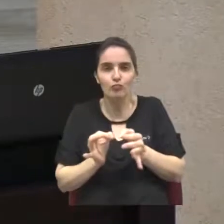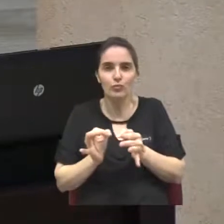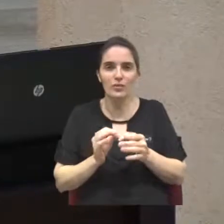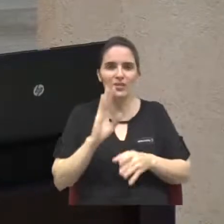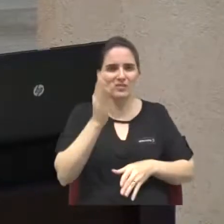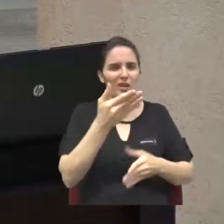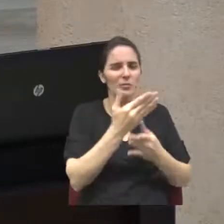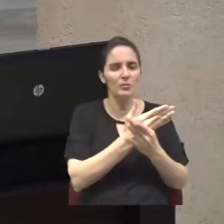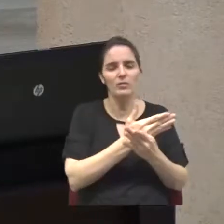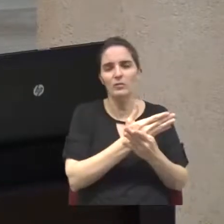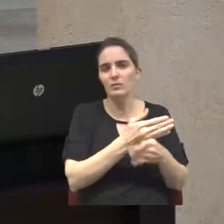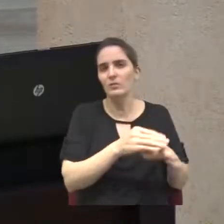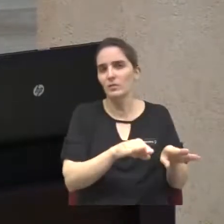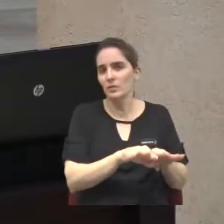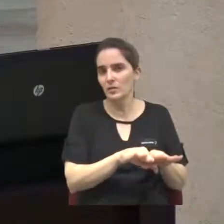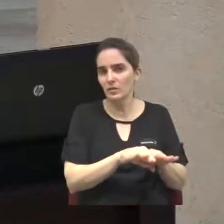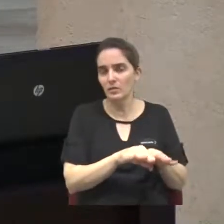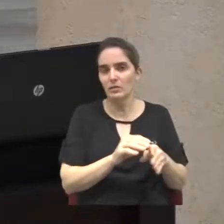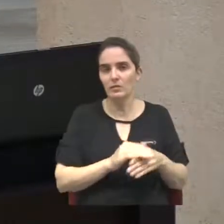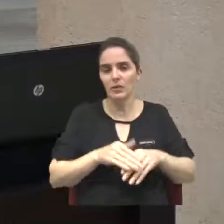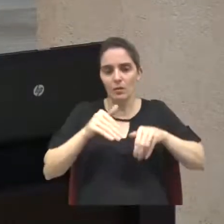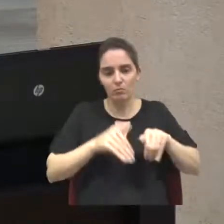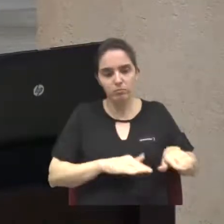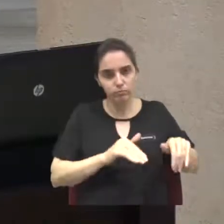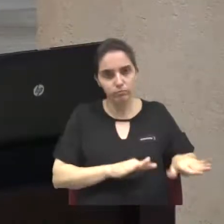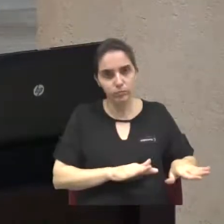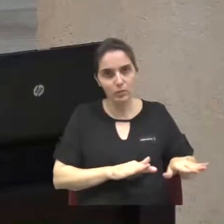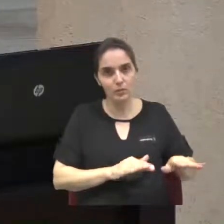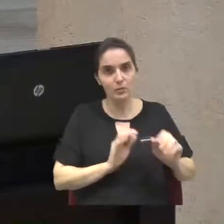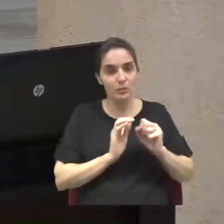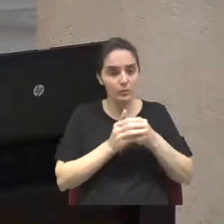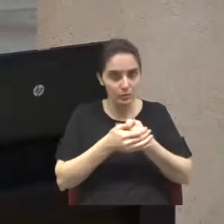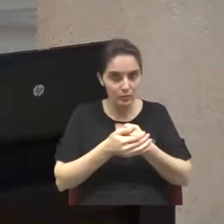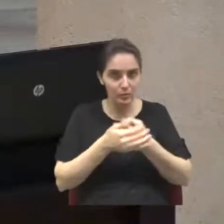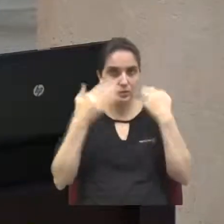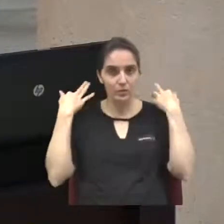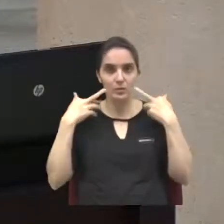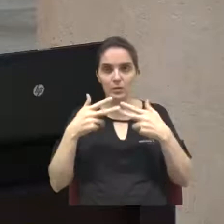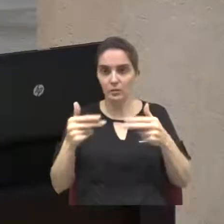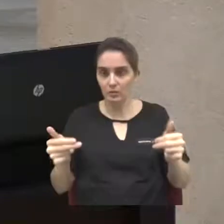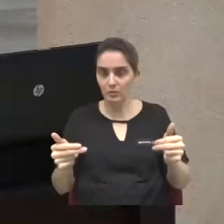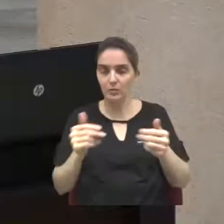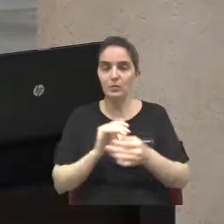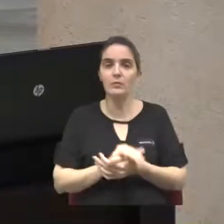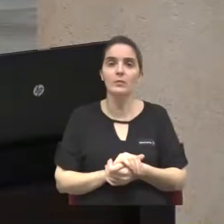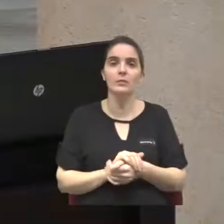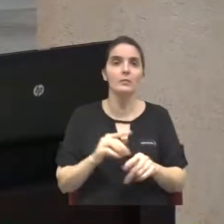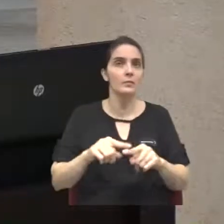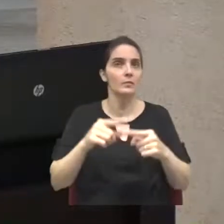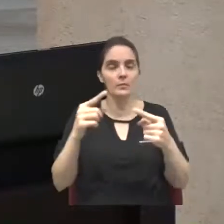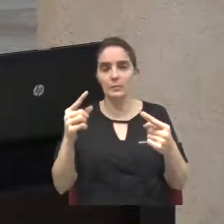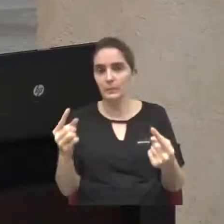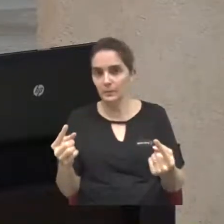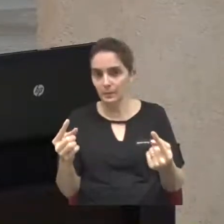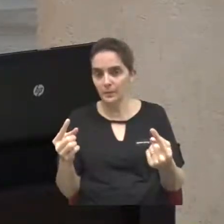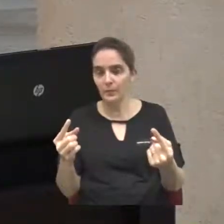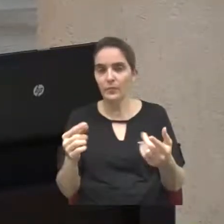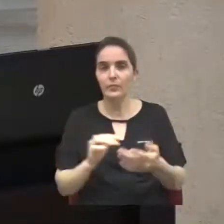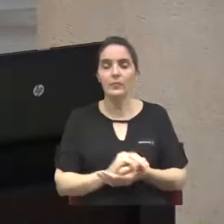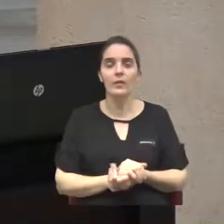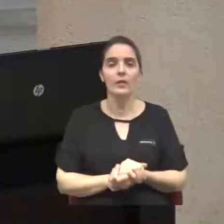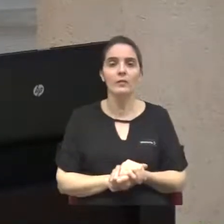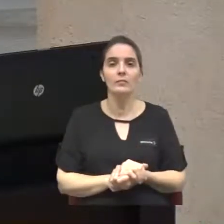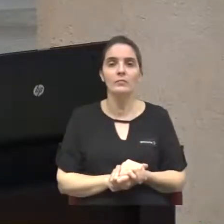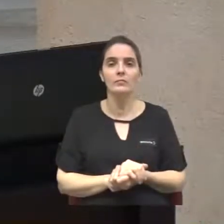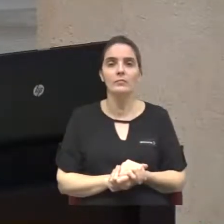a marcha em defesa animal, que seria um dos assuntos dessa frente. Mas, praticamente, esperando isso, nós